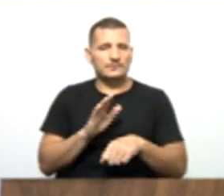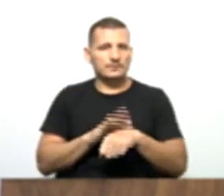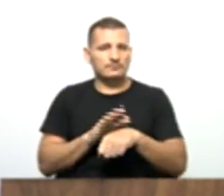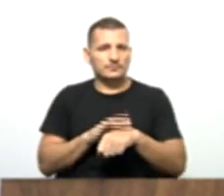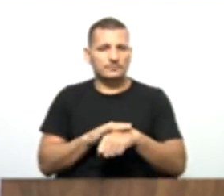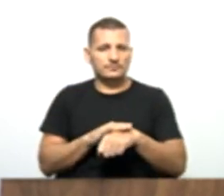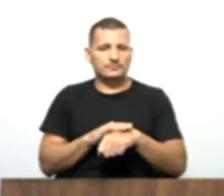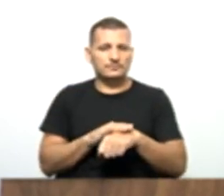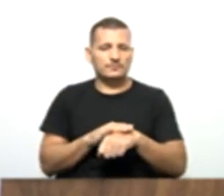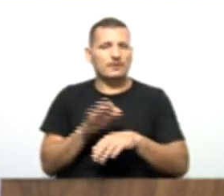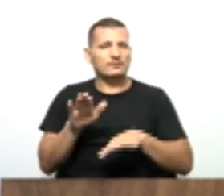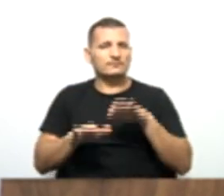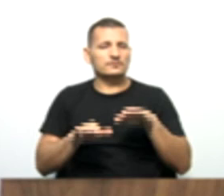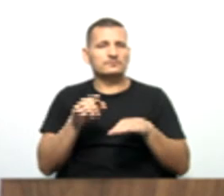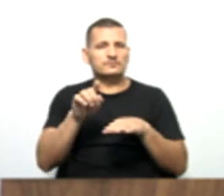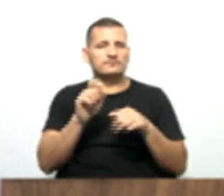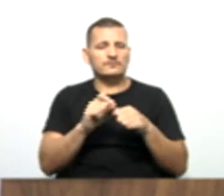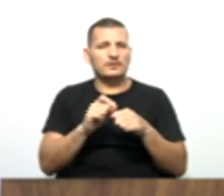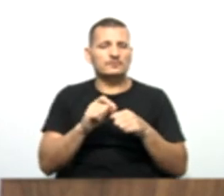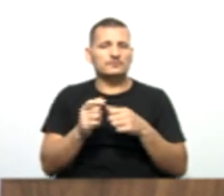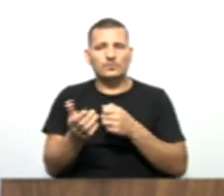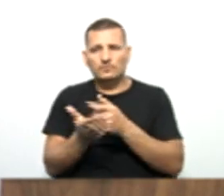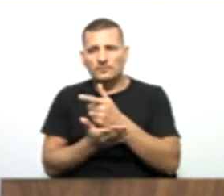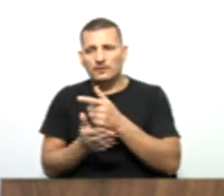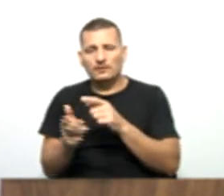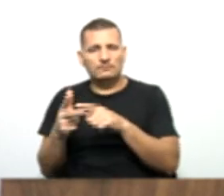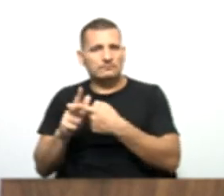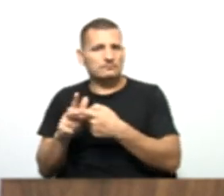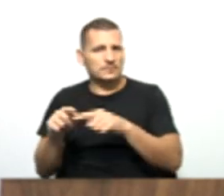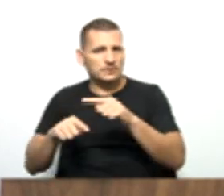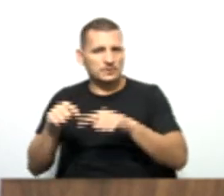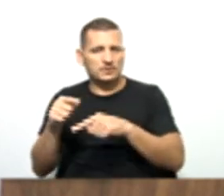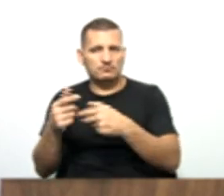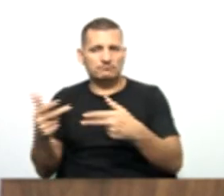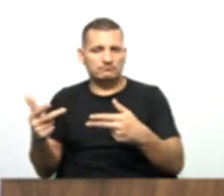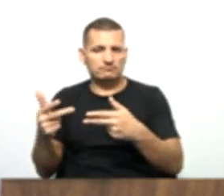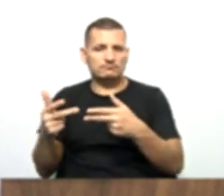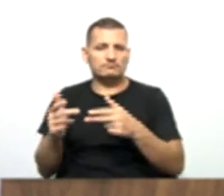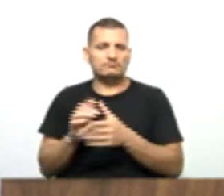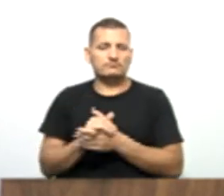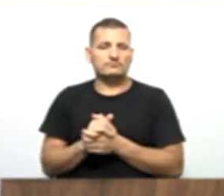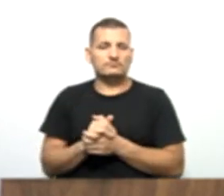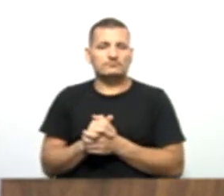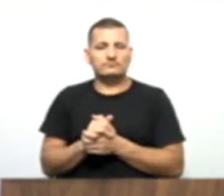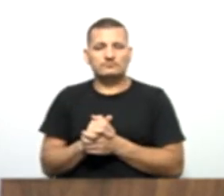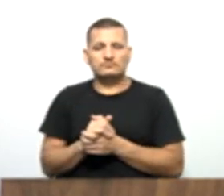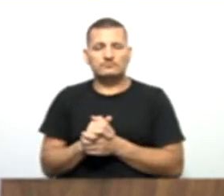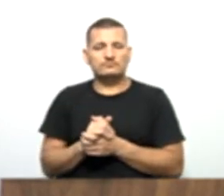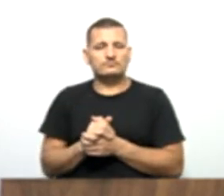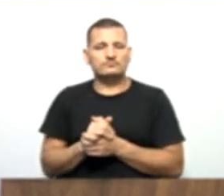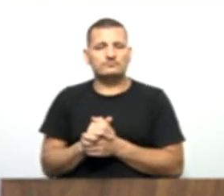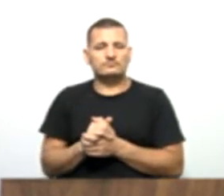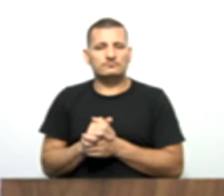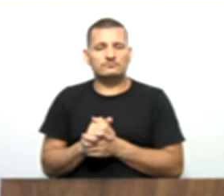vezes você vai fazer uma aquisição de um equipamento, de uma máquina, e aí você faz um